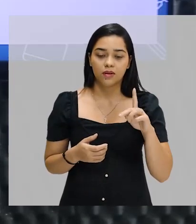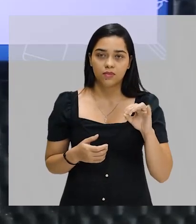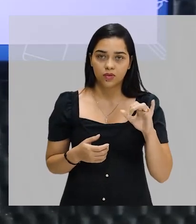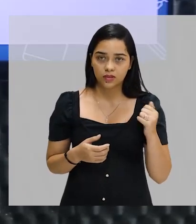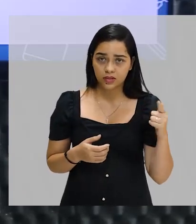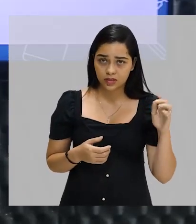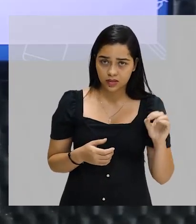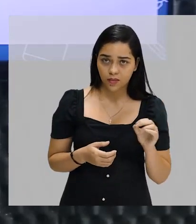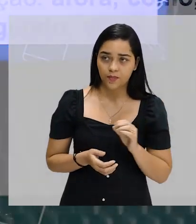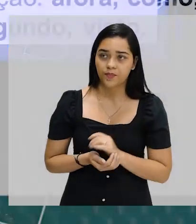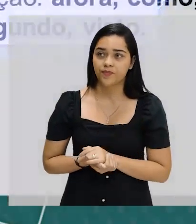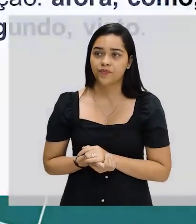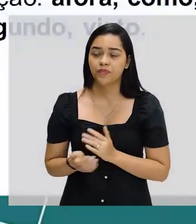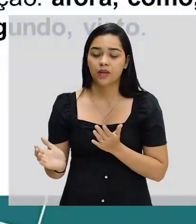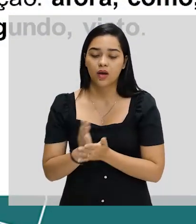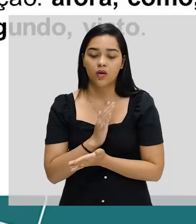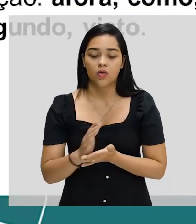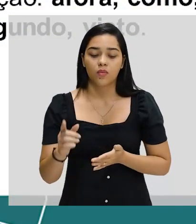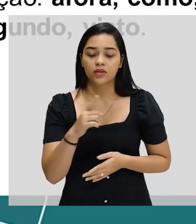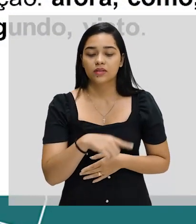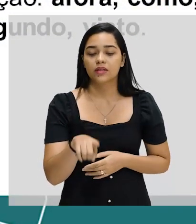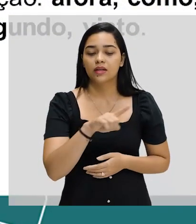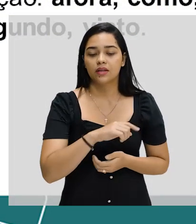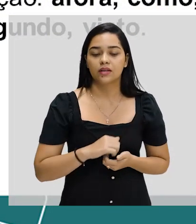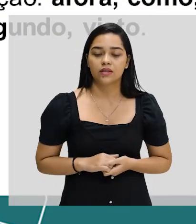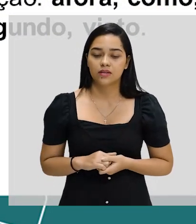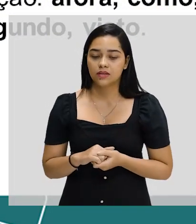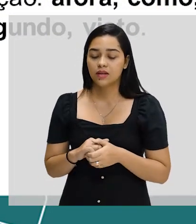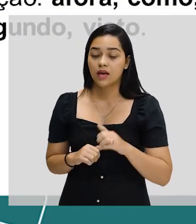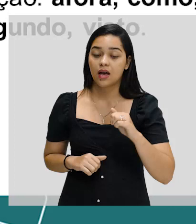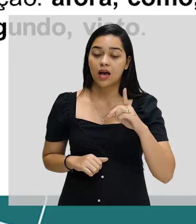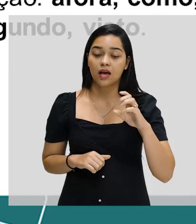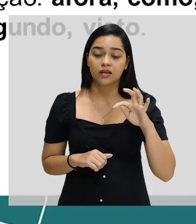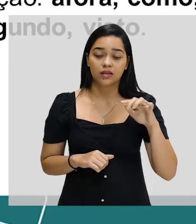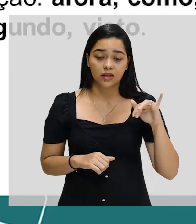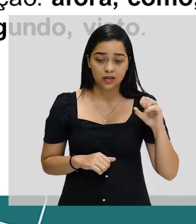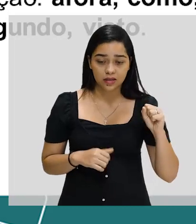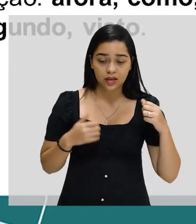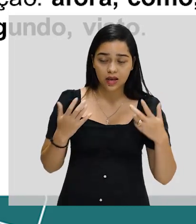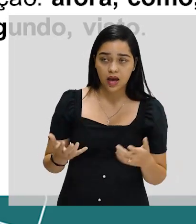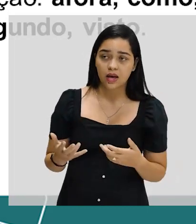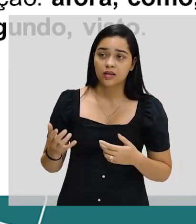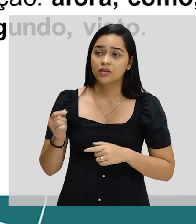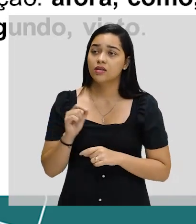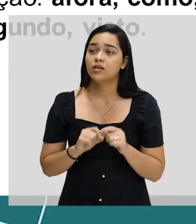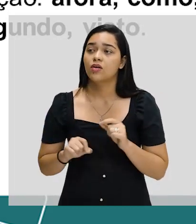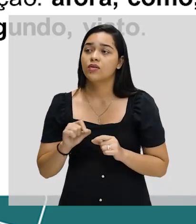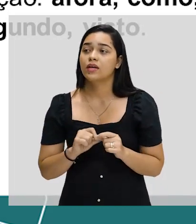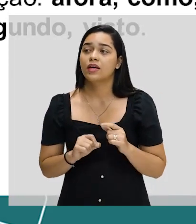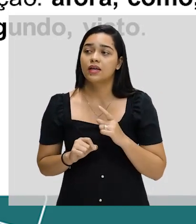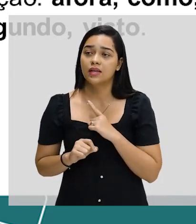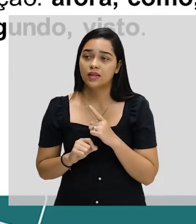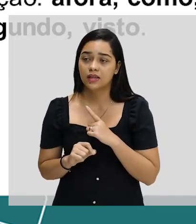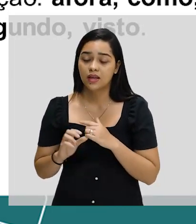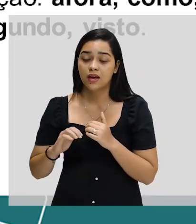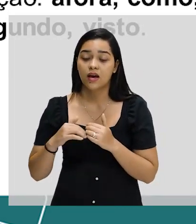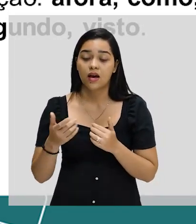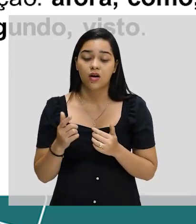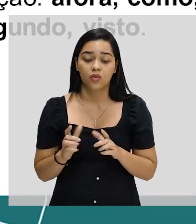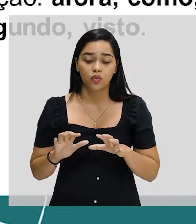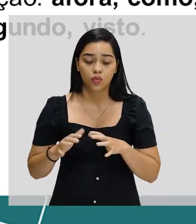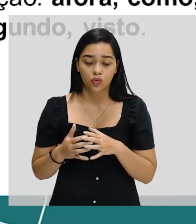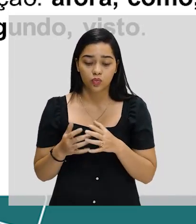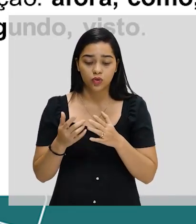bom? Algumas delas aqui, ó. Acidentais são aquelas que pertencem a outra classe